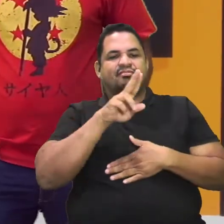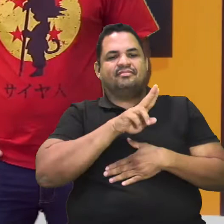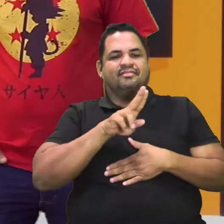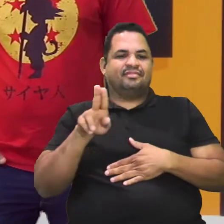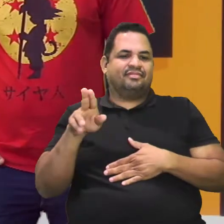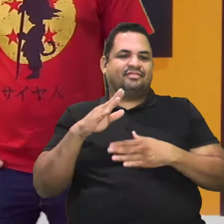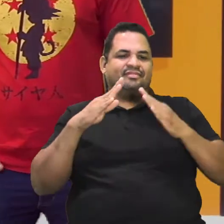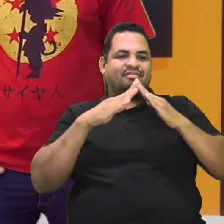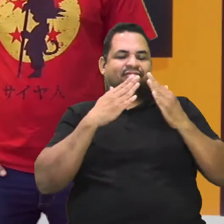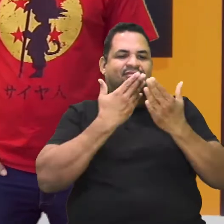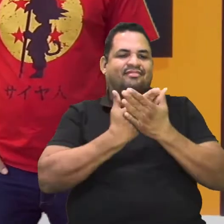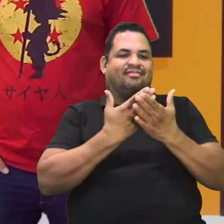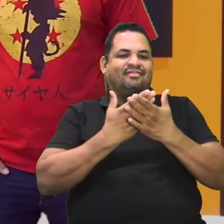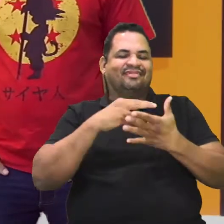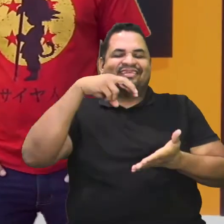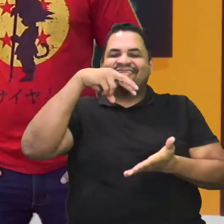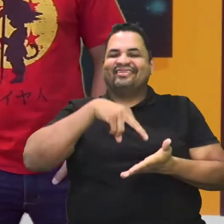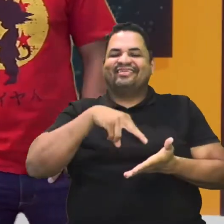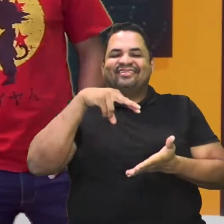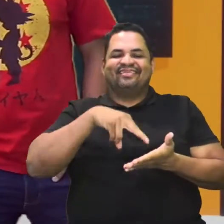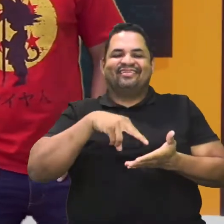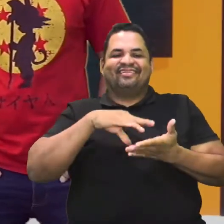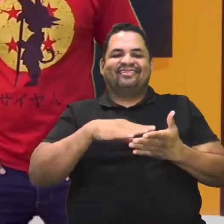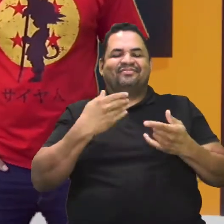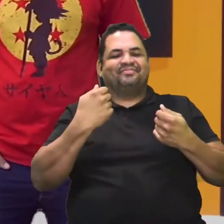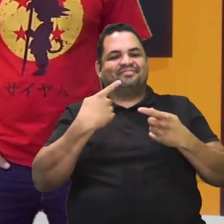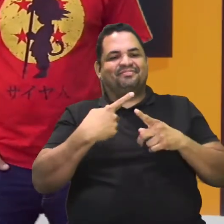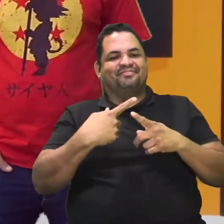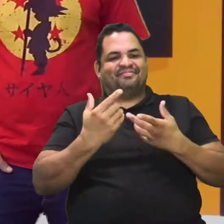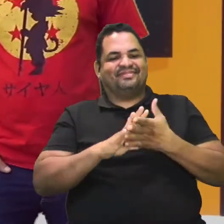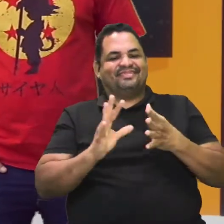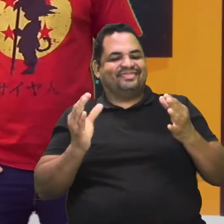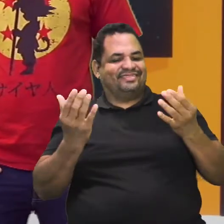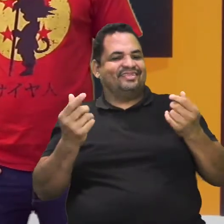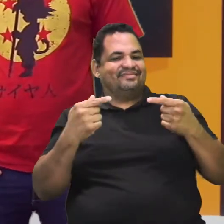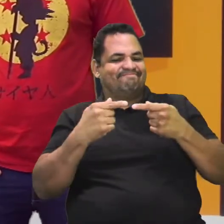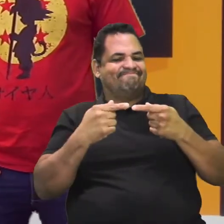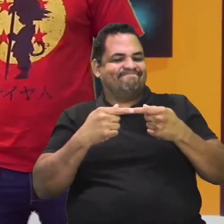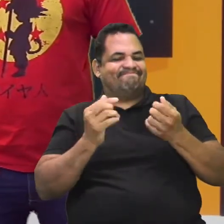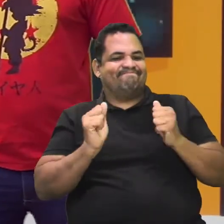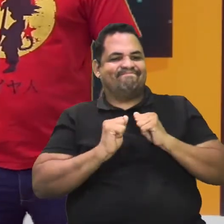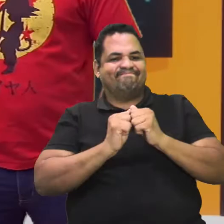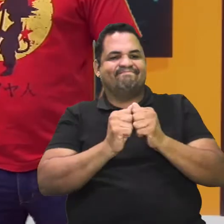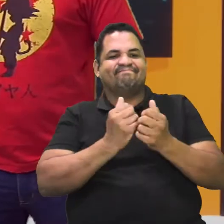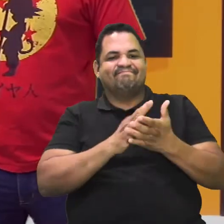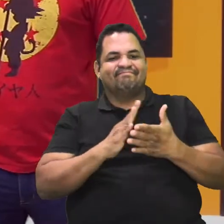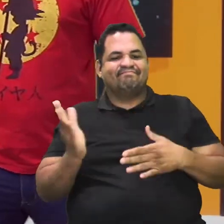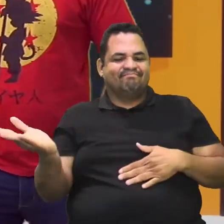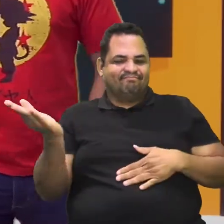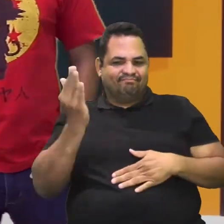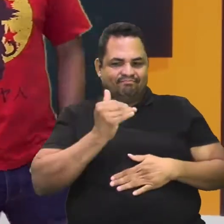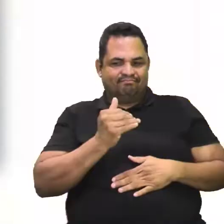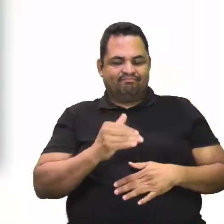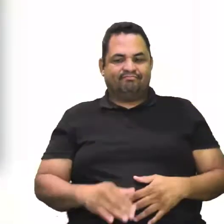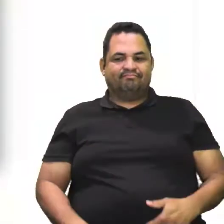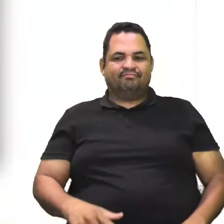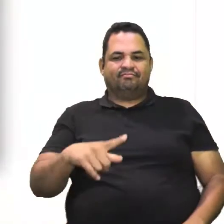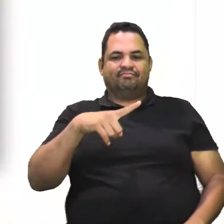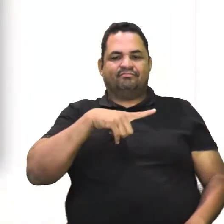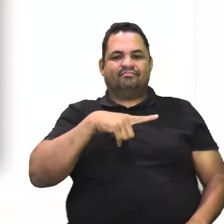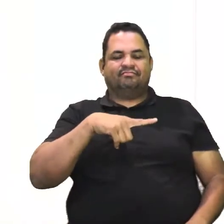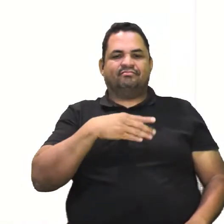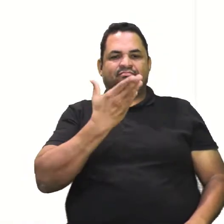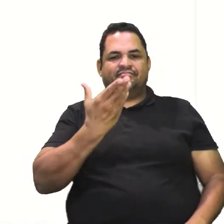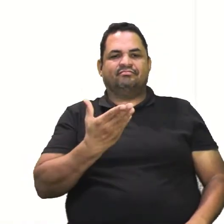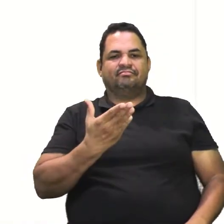de uma escola aqui, a gente se enche de alegria poder estar um pouquinho mais próximo, conectados com vocês. Simbora? Simbora. Temos hoje